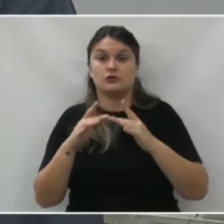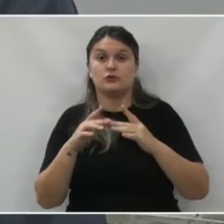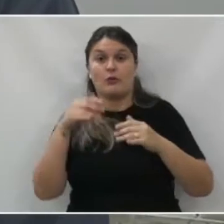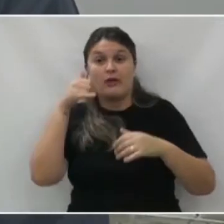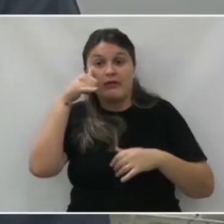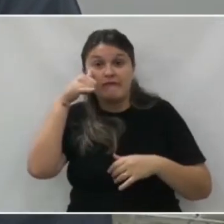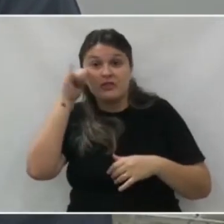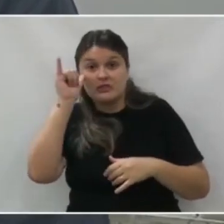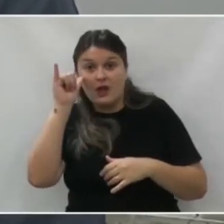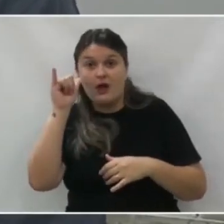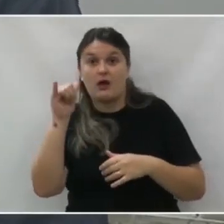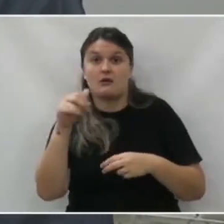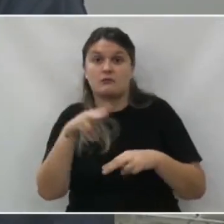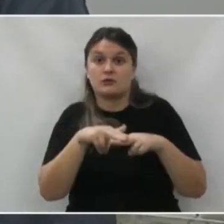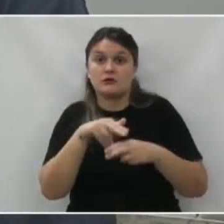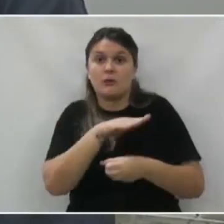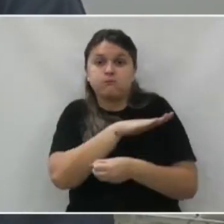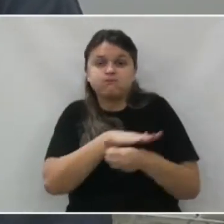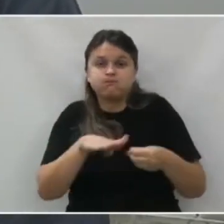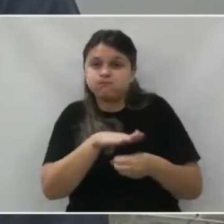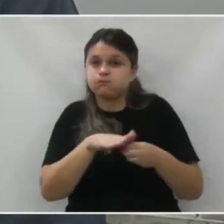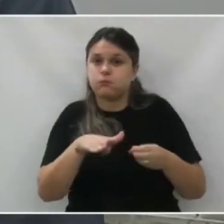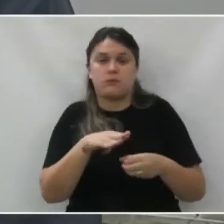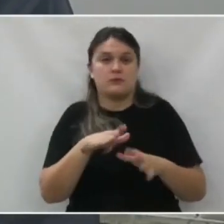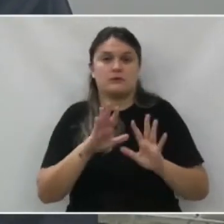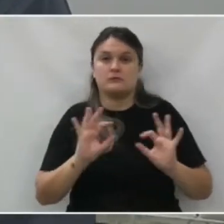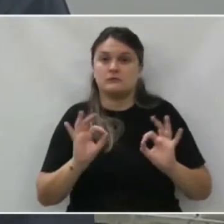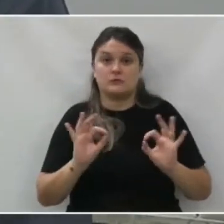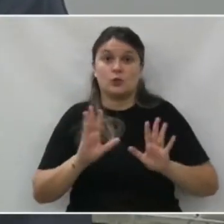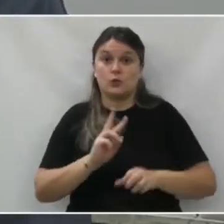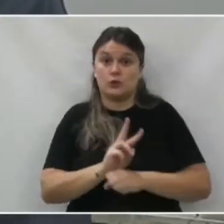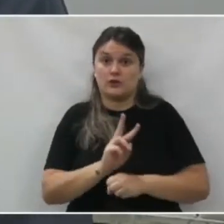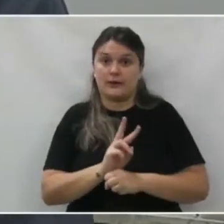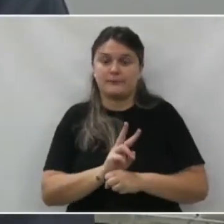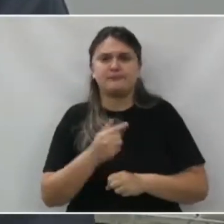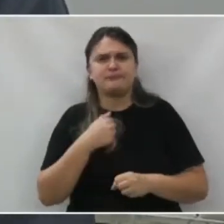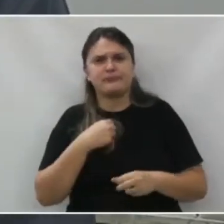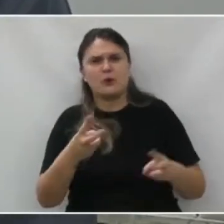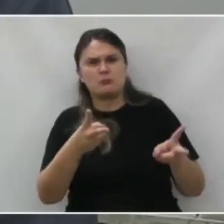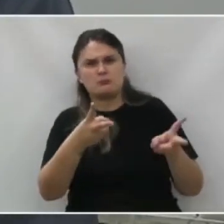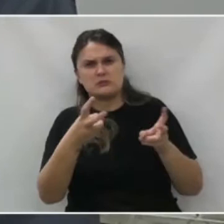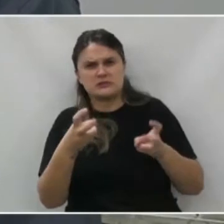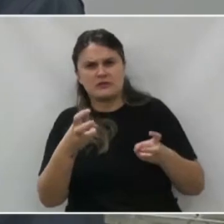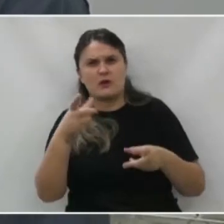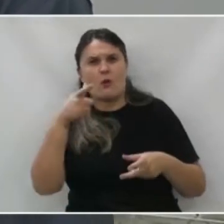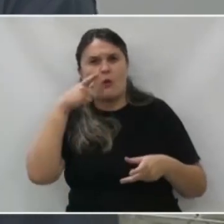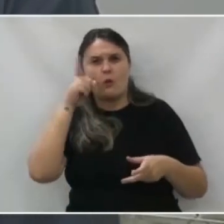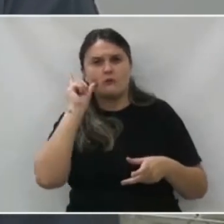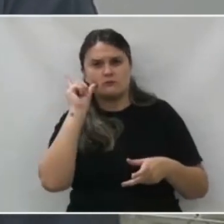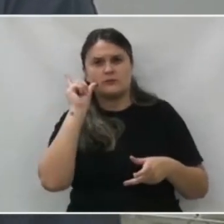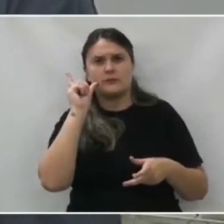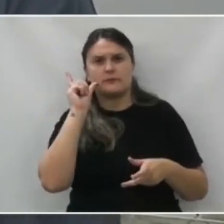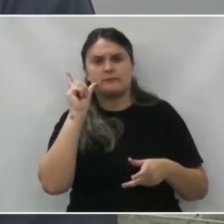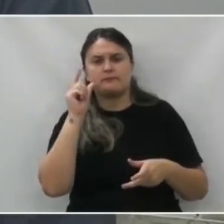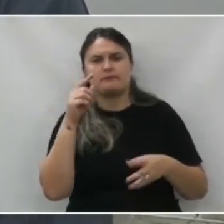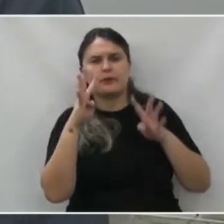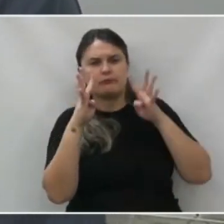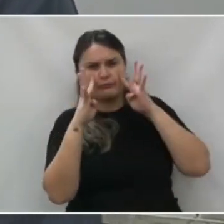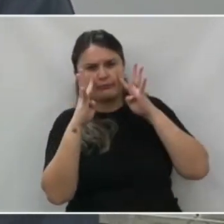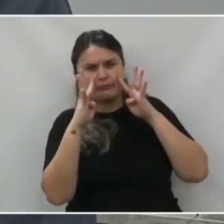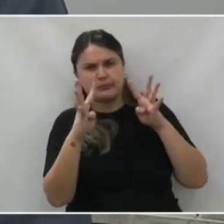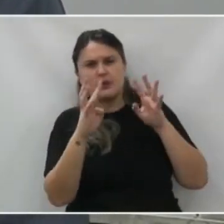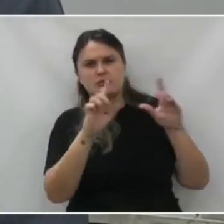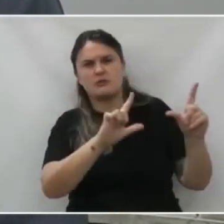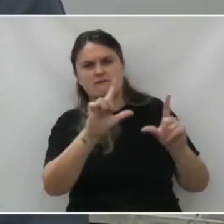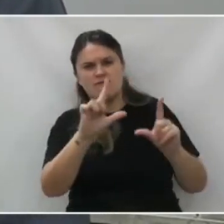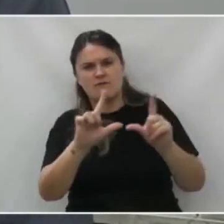formos ceder aqui o espaço para que haja aglomeração de pessoas. Eu estive observando no dia de ontem, assistindo alguns canais